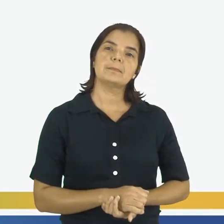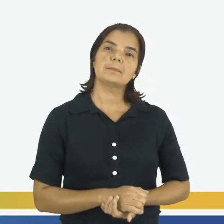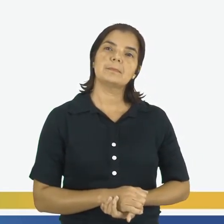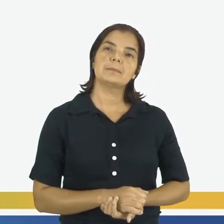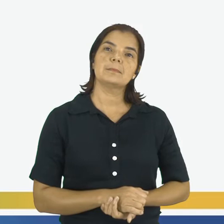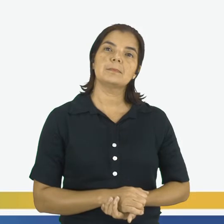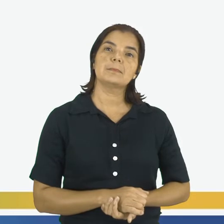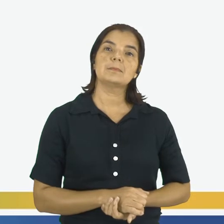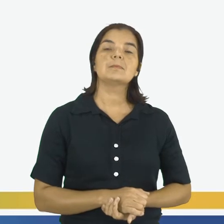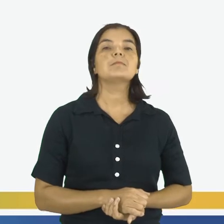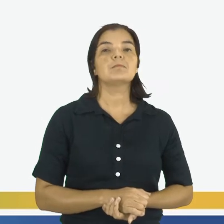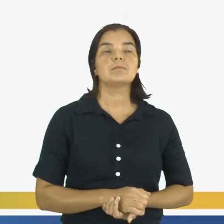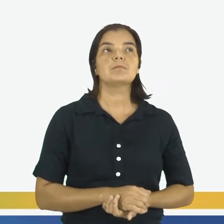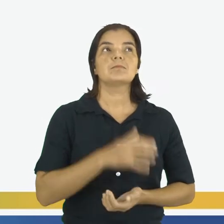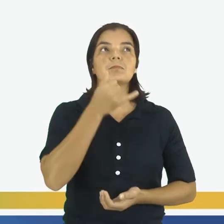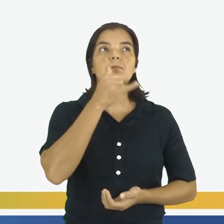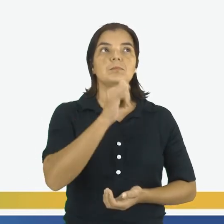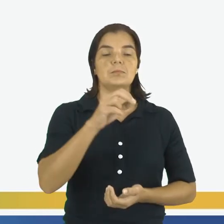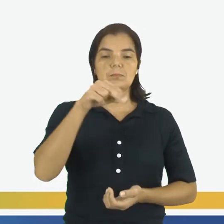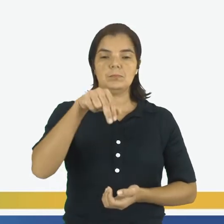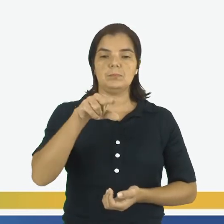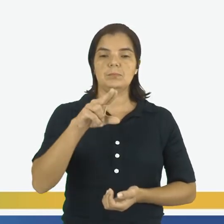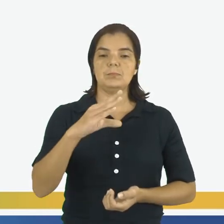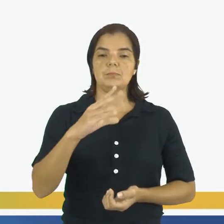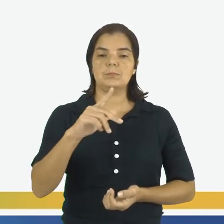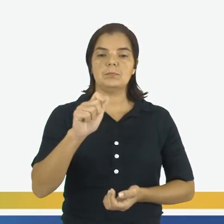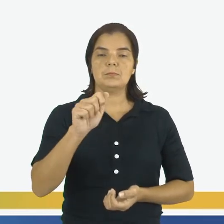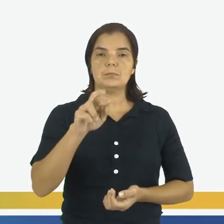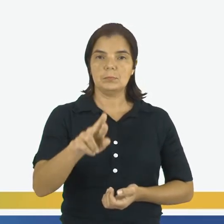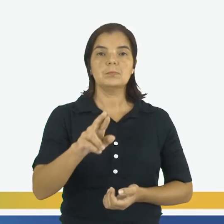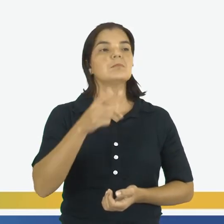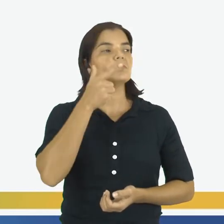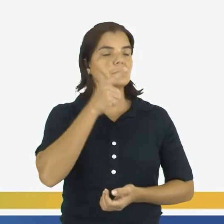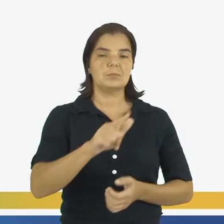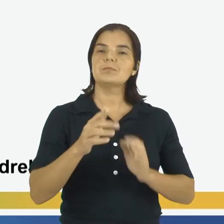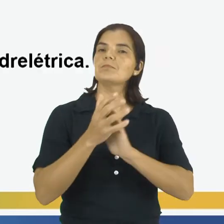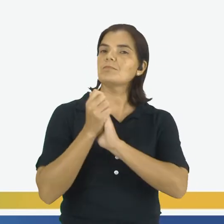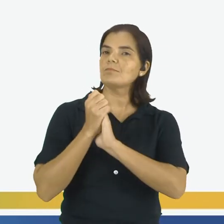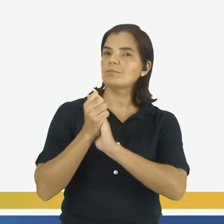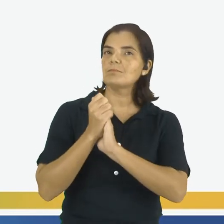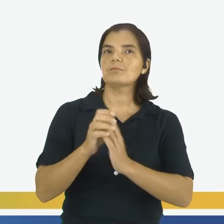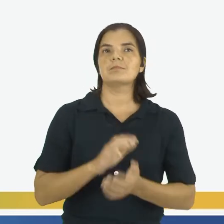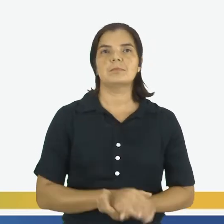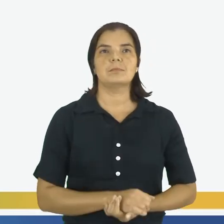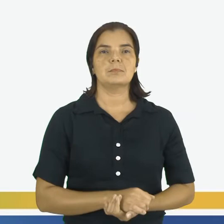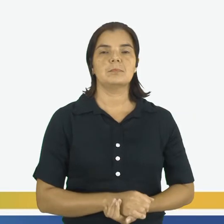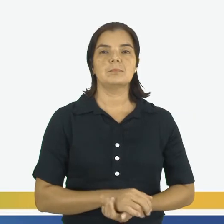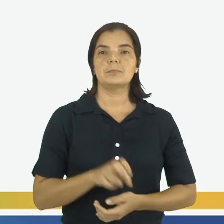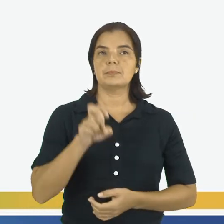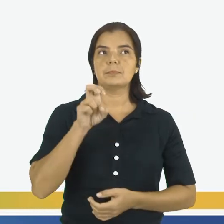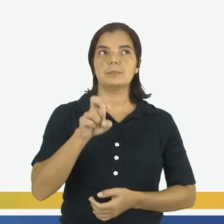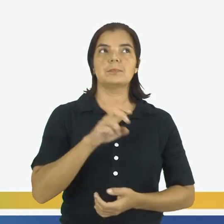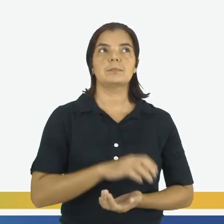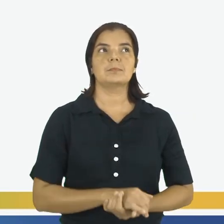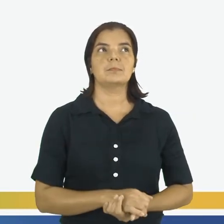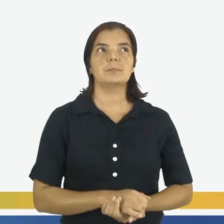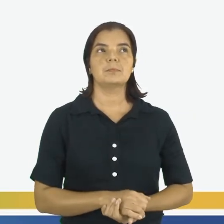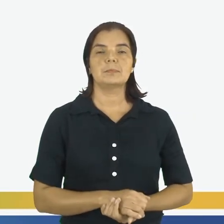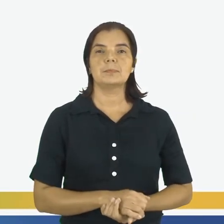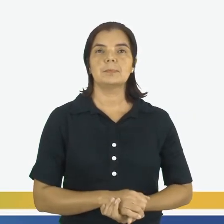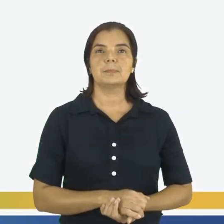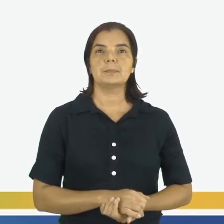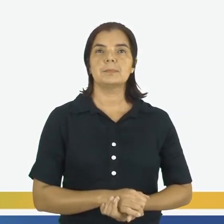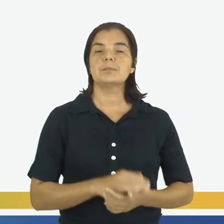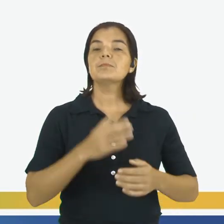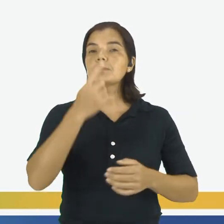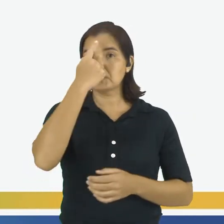Se você disse que é energia nuclear, muito bem, você acertou. Vamos para a questão número 5. A